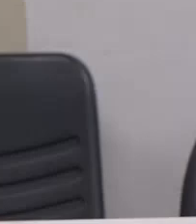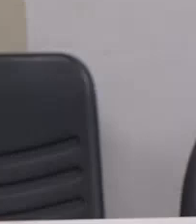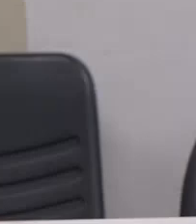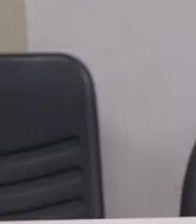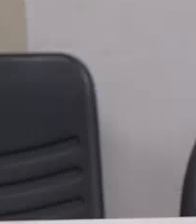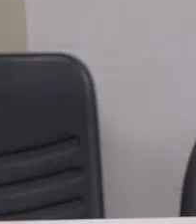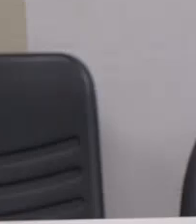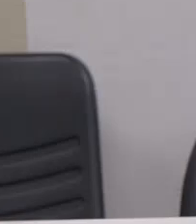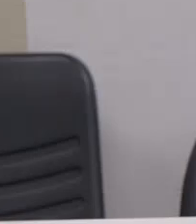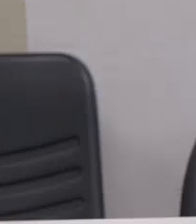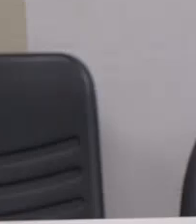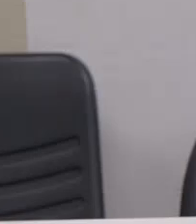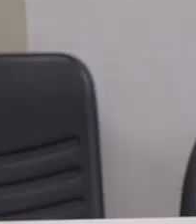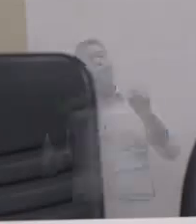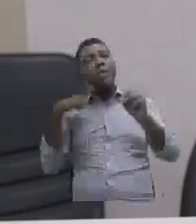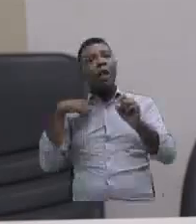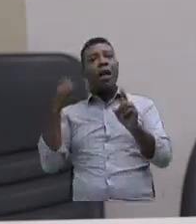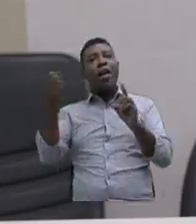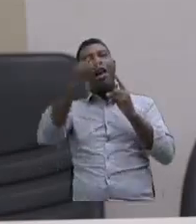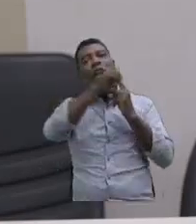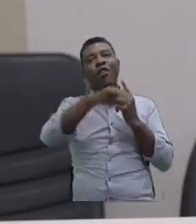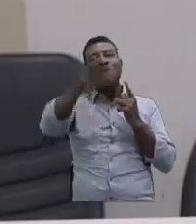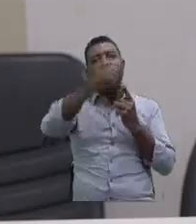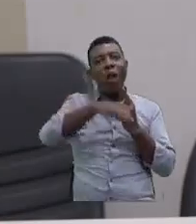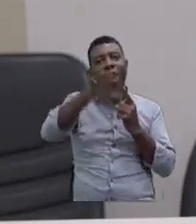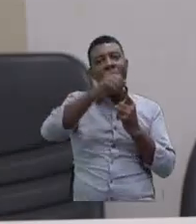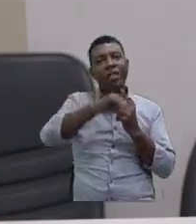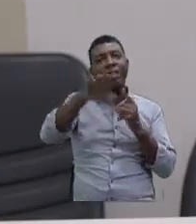também influenciadores digitais de